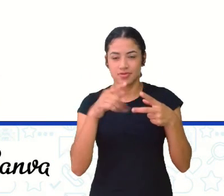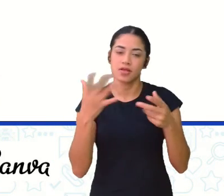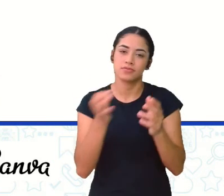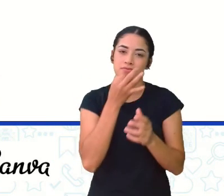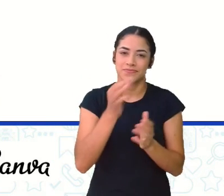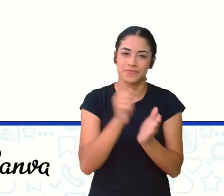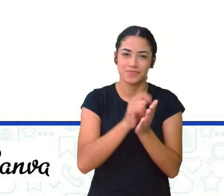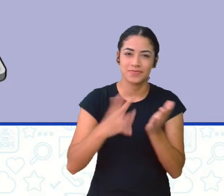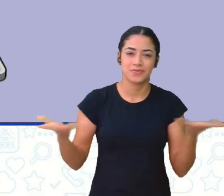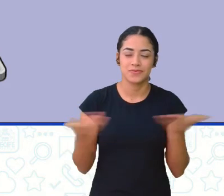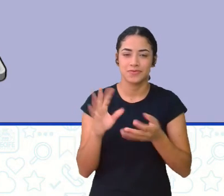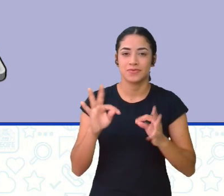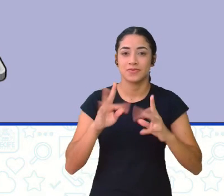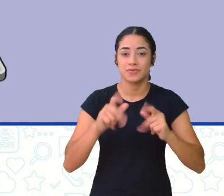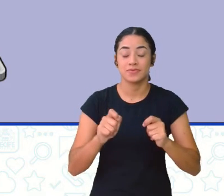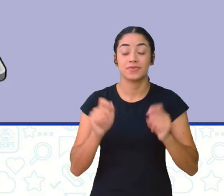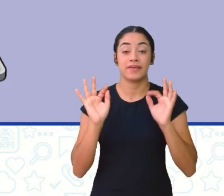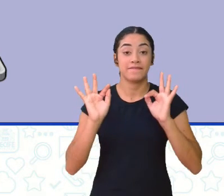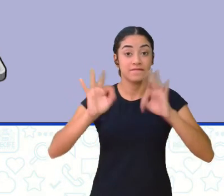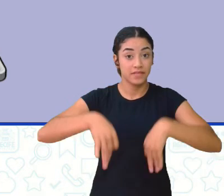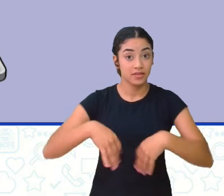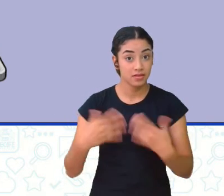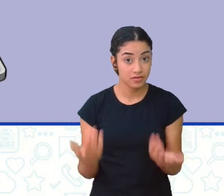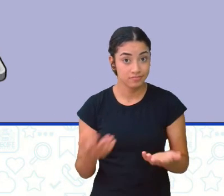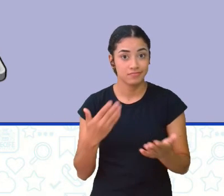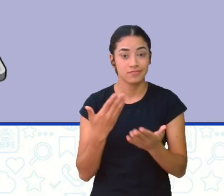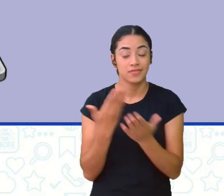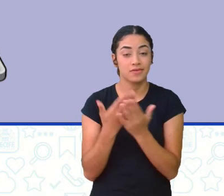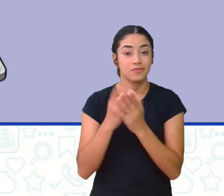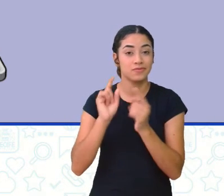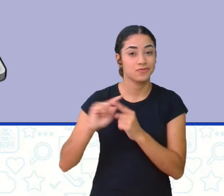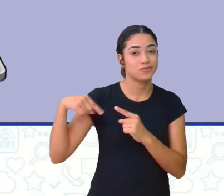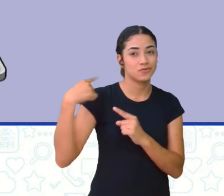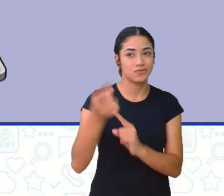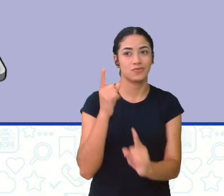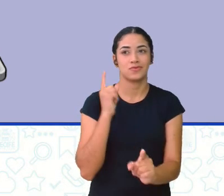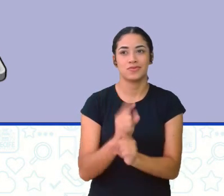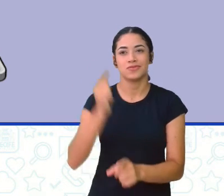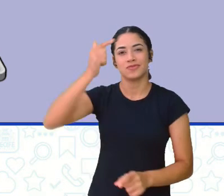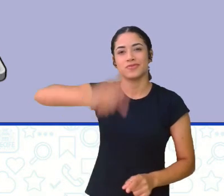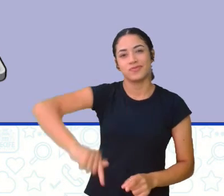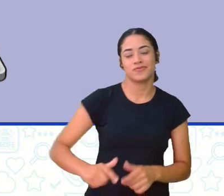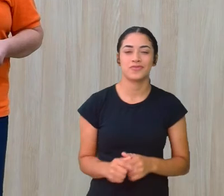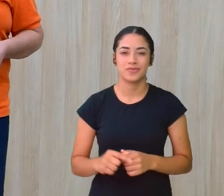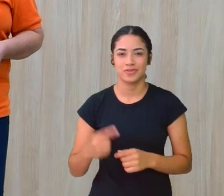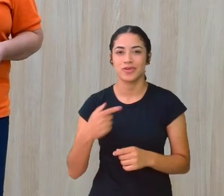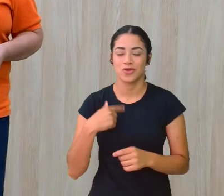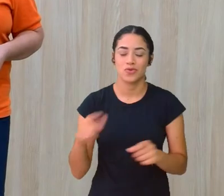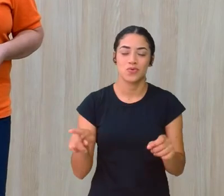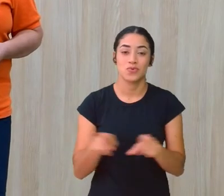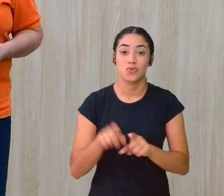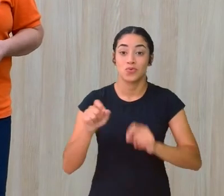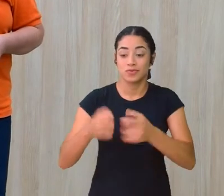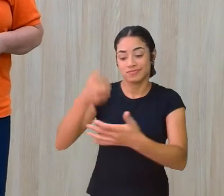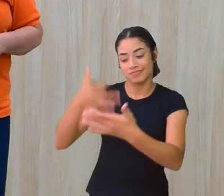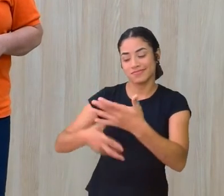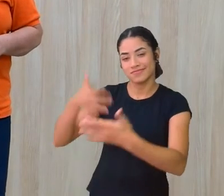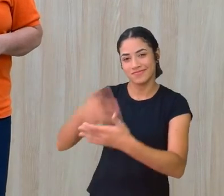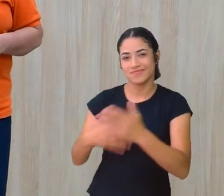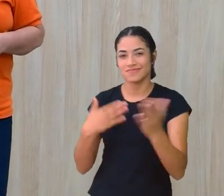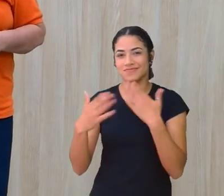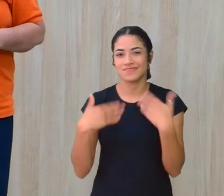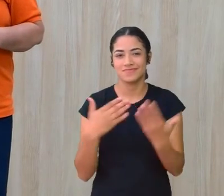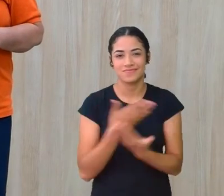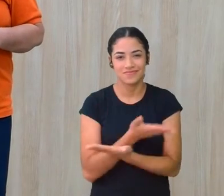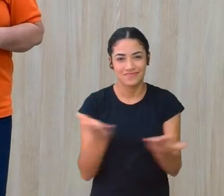já estamos encerrando, né? Na próxima aula, a professora está aqui de volta com vocês e eu estarei lá no chat conversando